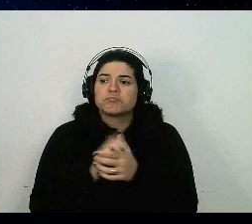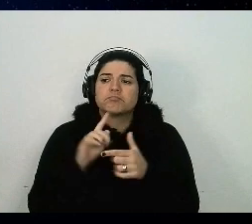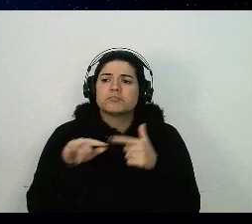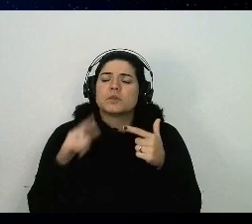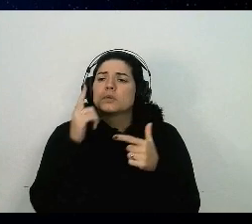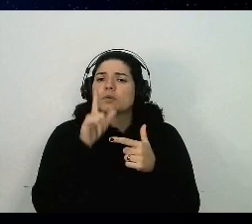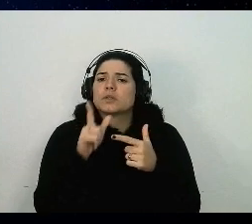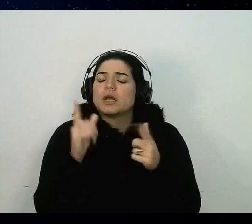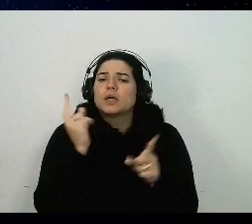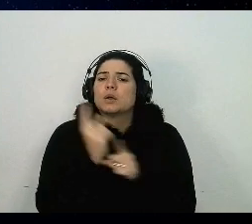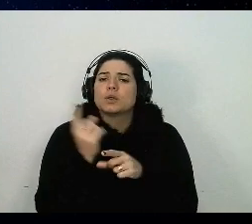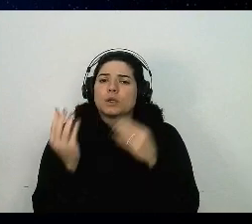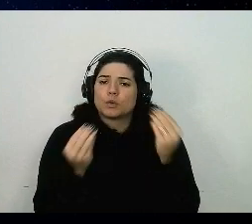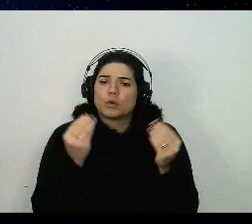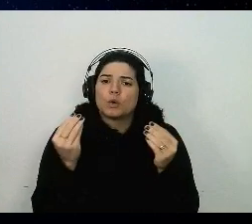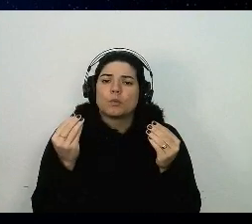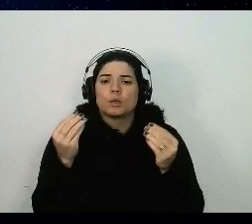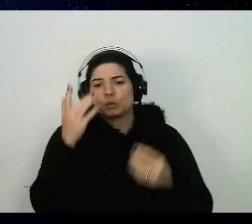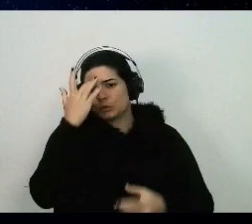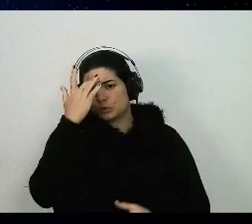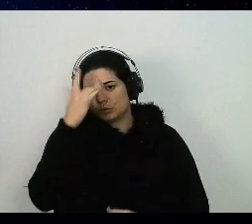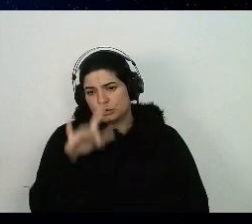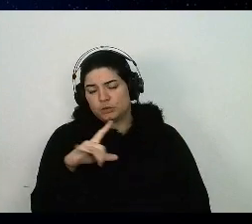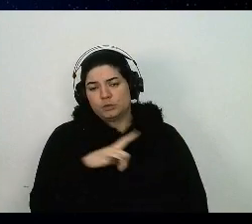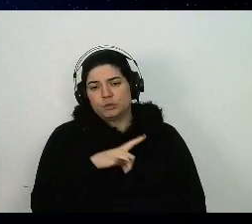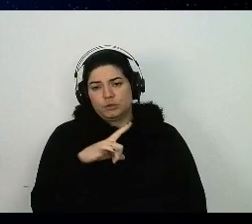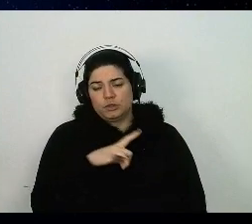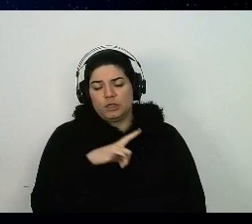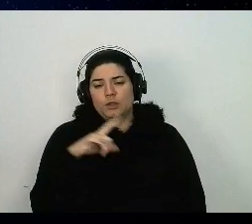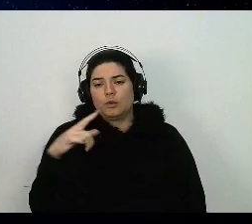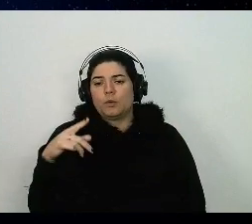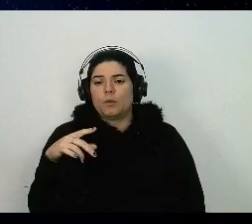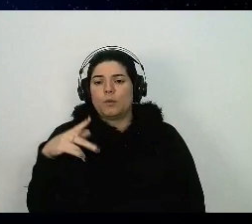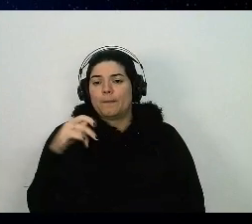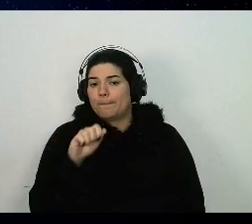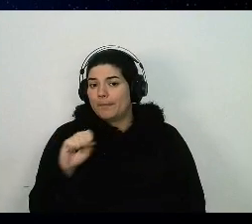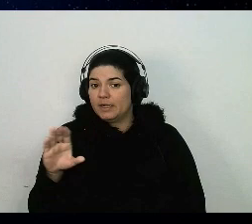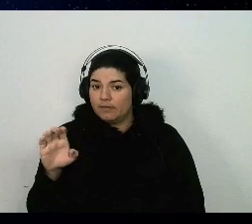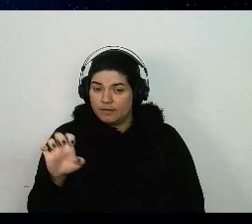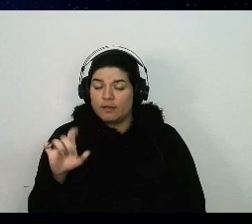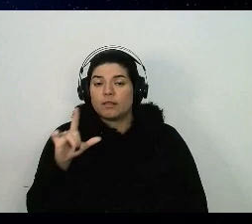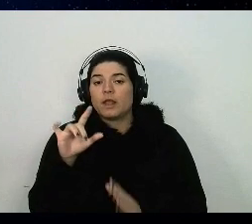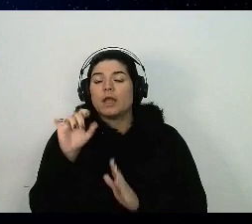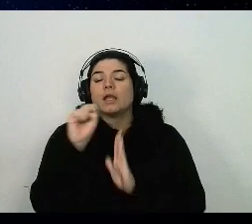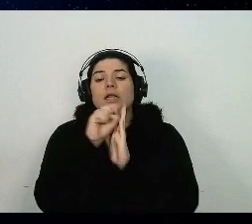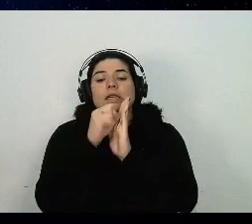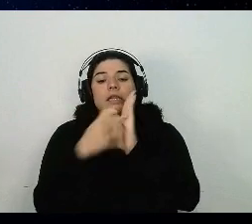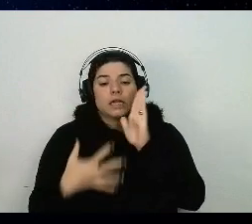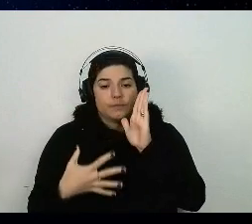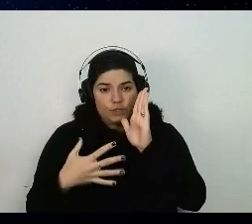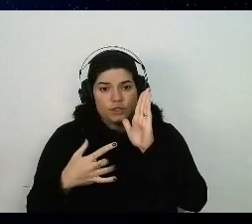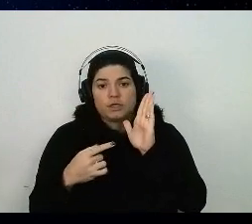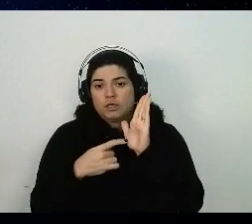sei. Eu tenho um range de pace e eu vou fazer isso através de um script, né, para ficar